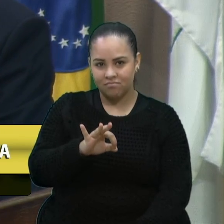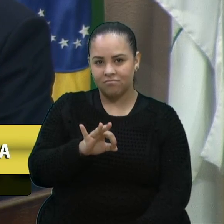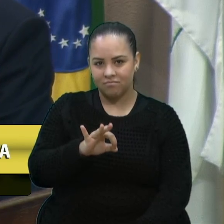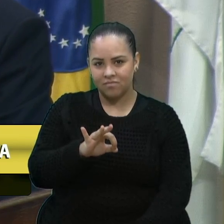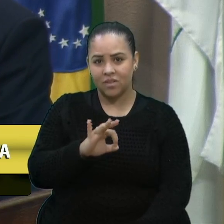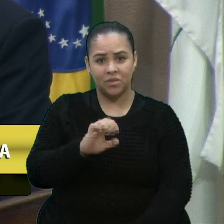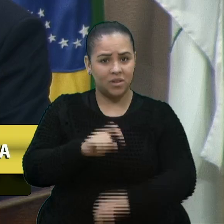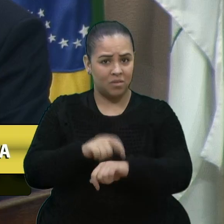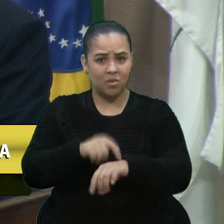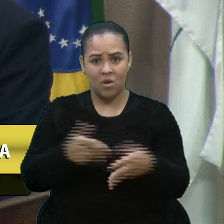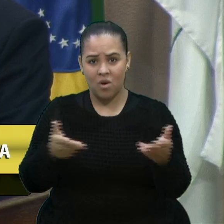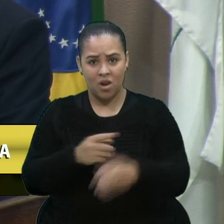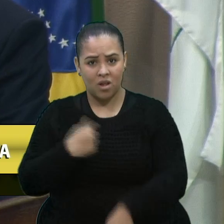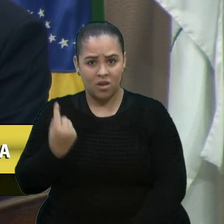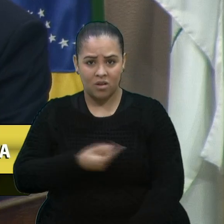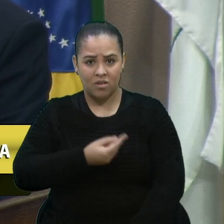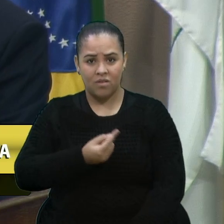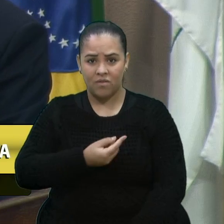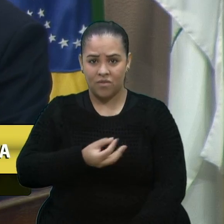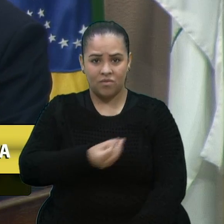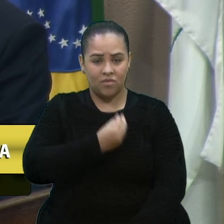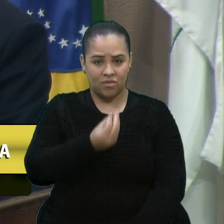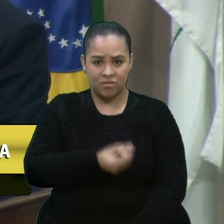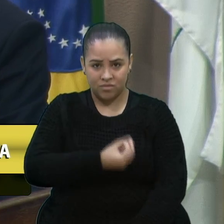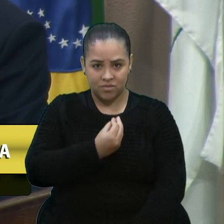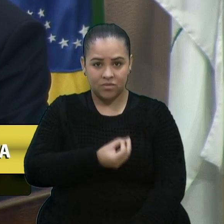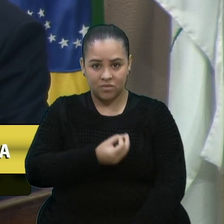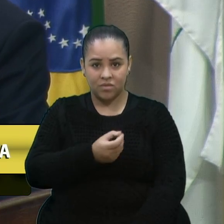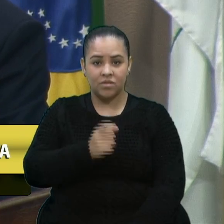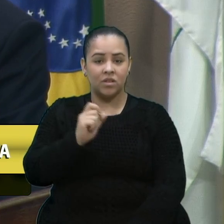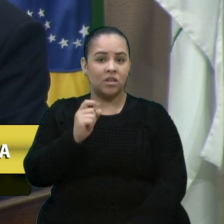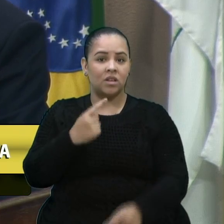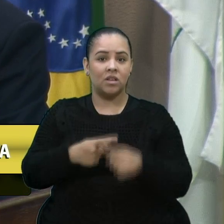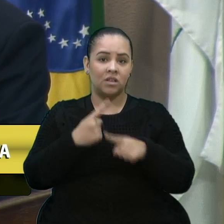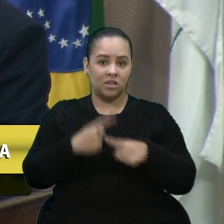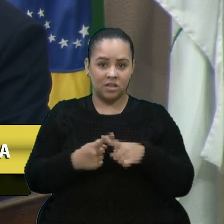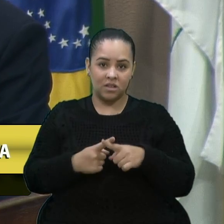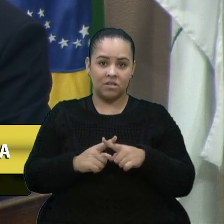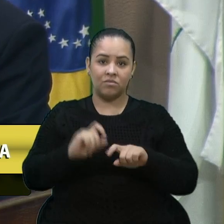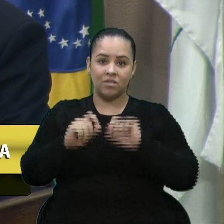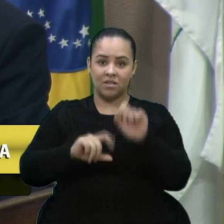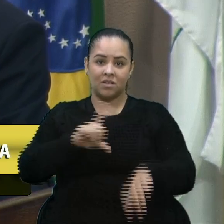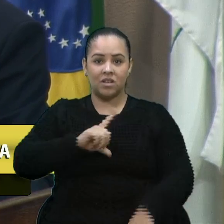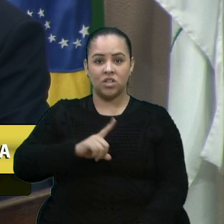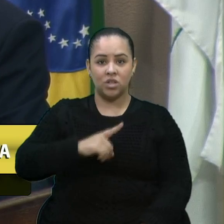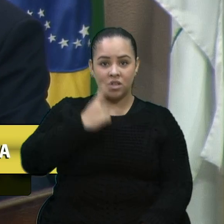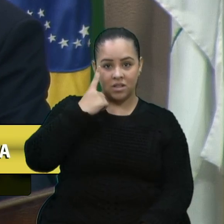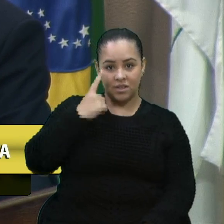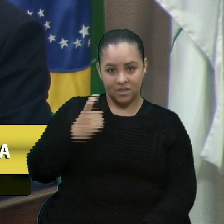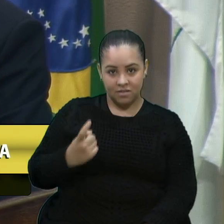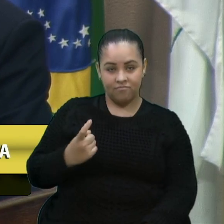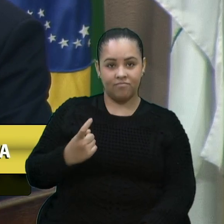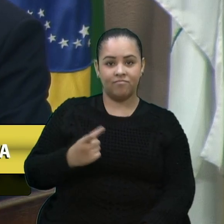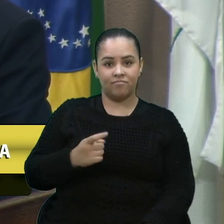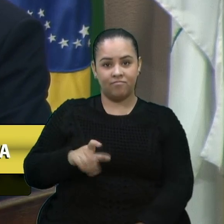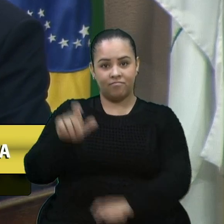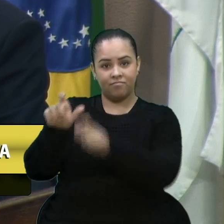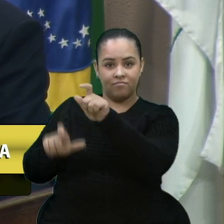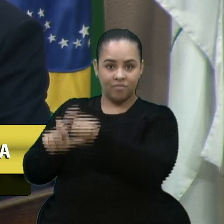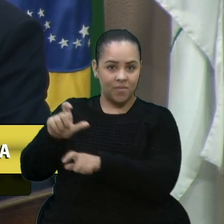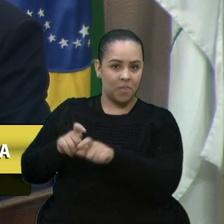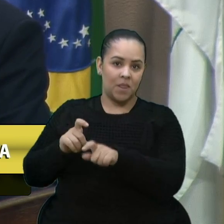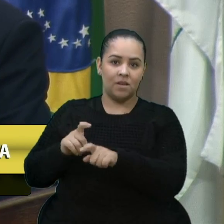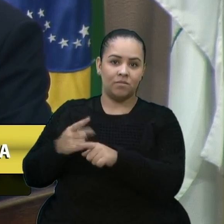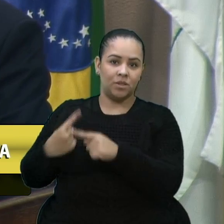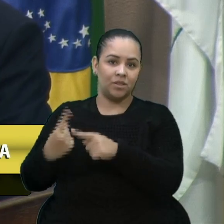esse que a gente está passando. Tal variação é exagerada e não contempla o interesse público da população. A